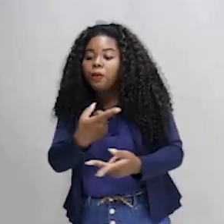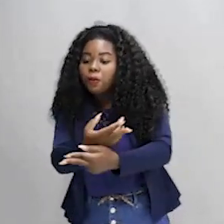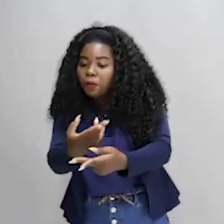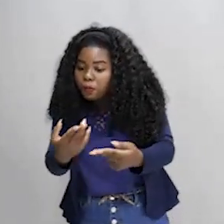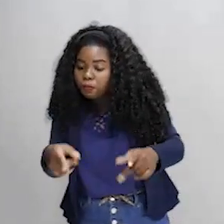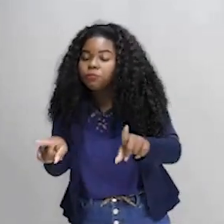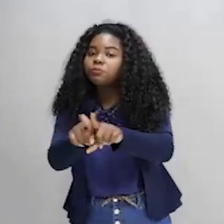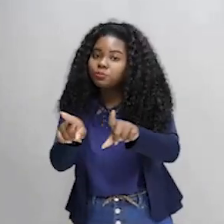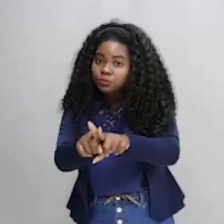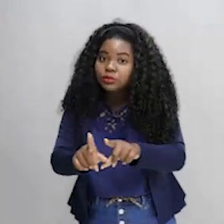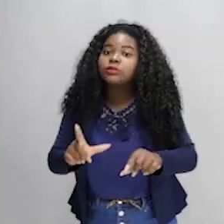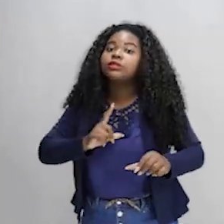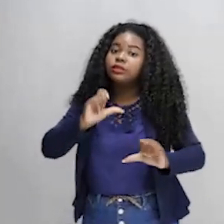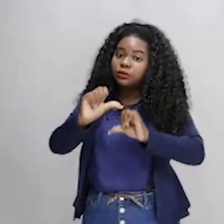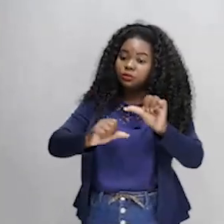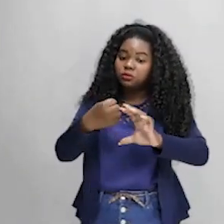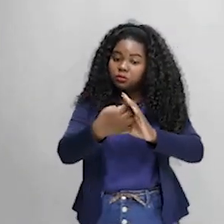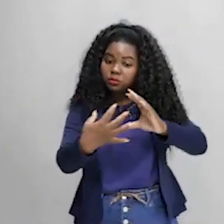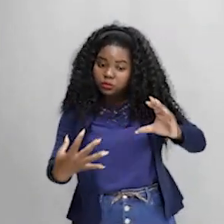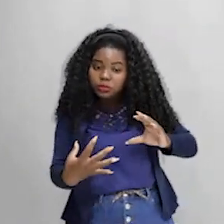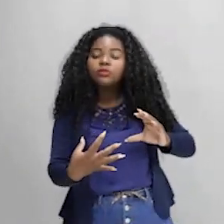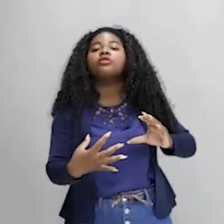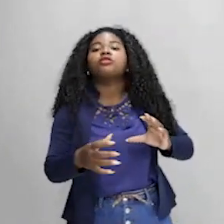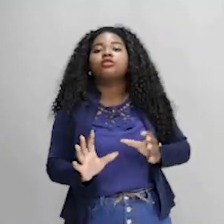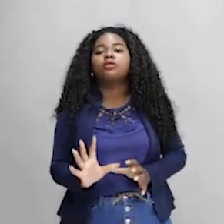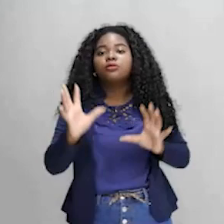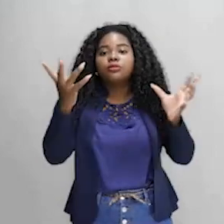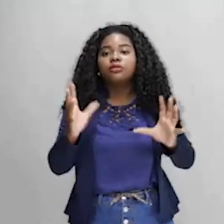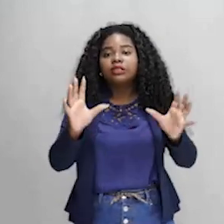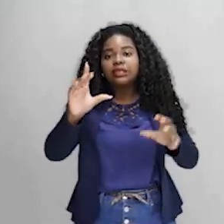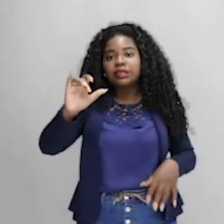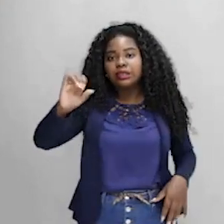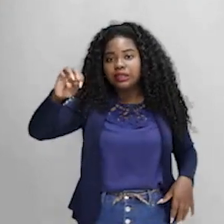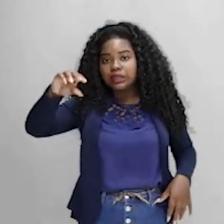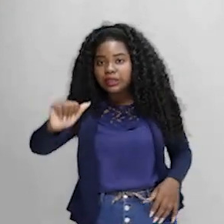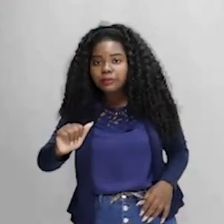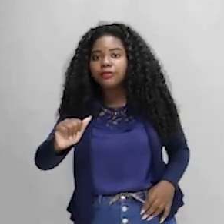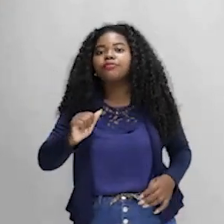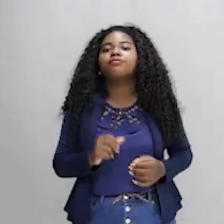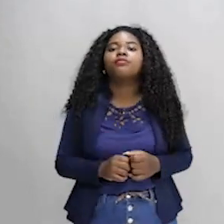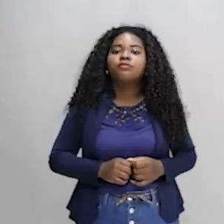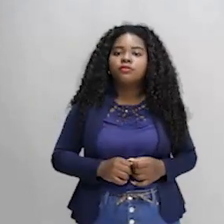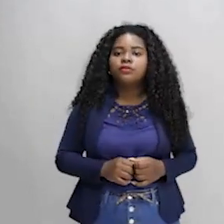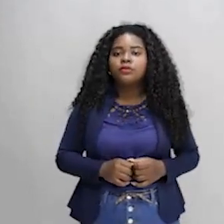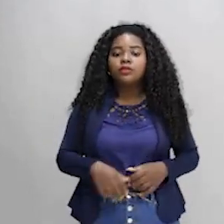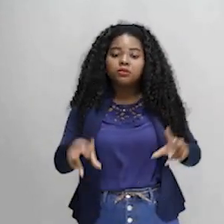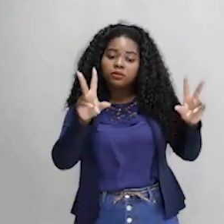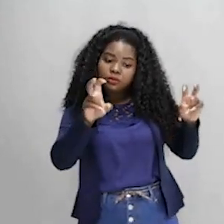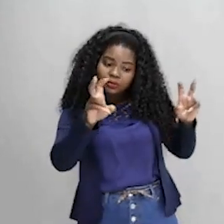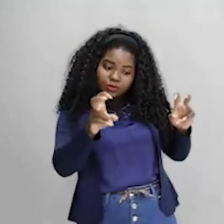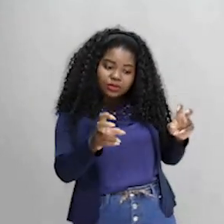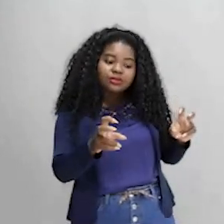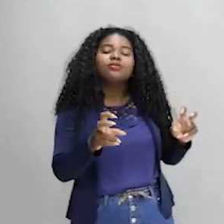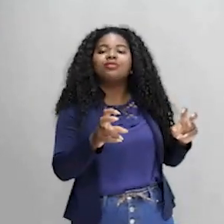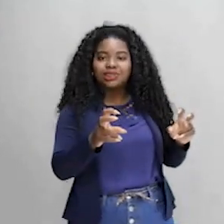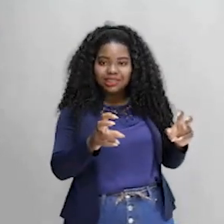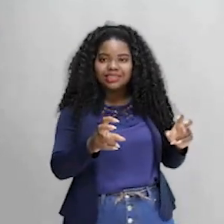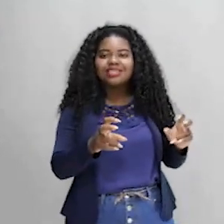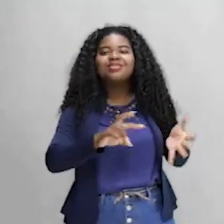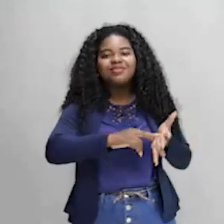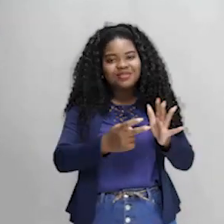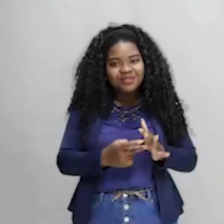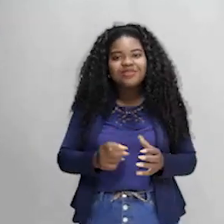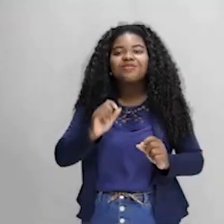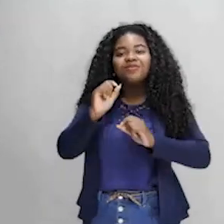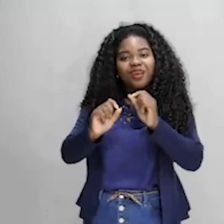haverá uma mudança nas características de clima e da vegetação. A nossa temática é justamente sobre isso. O que, Marcos? Nós